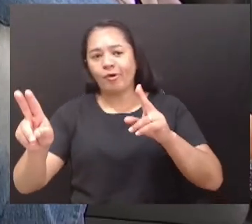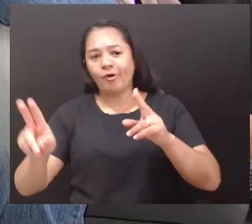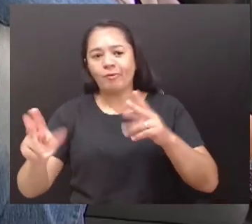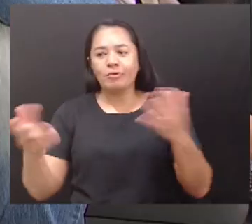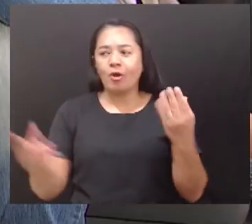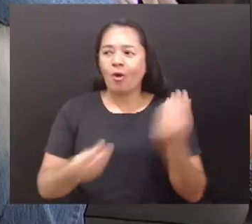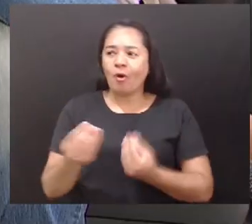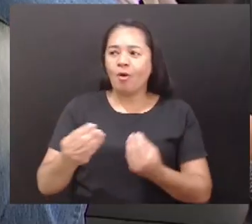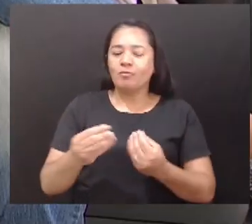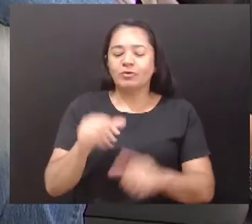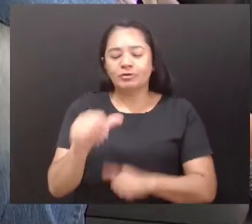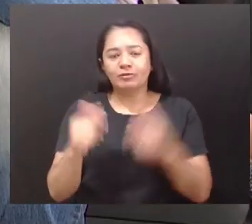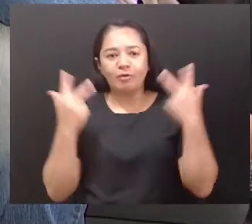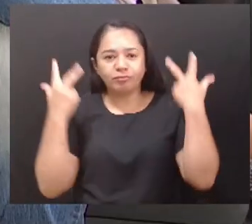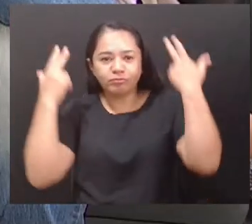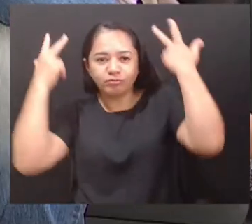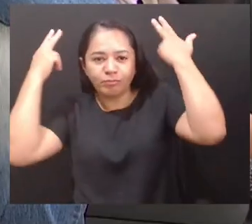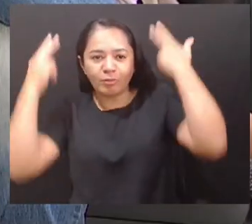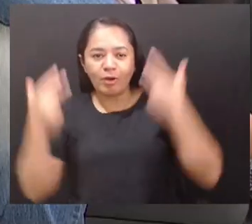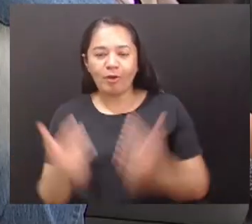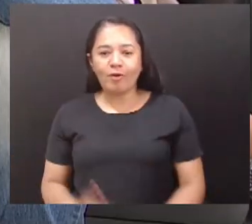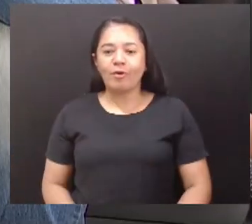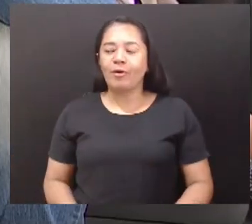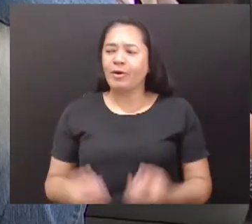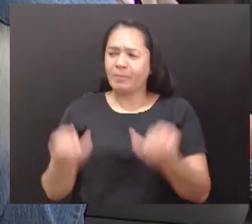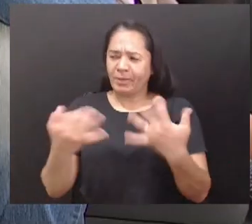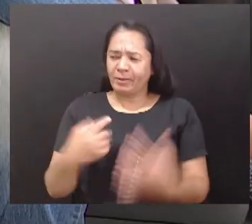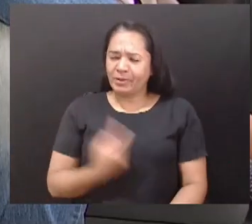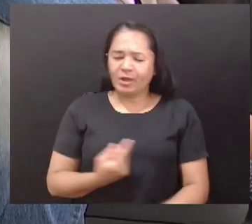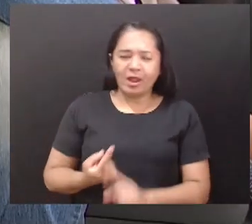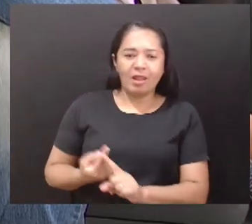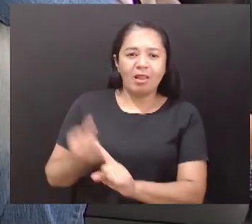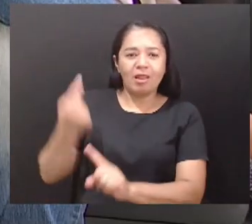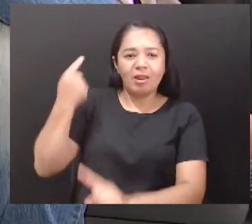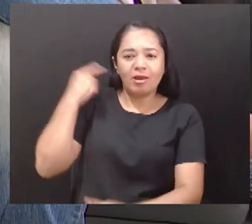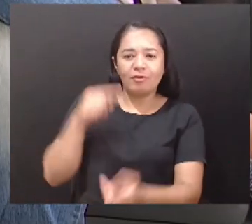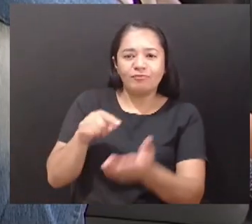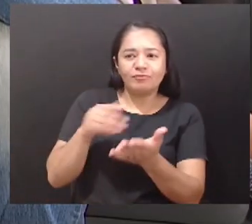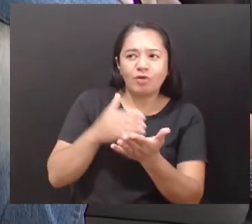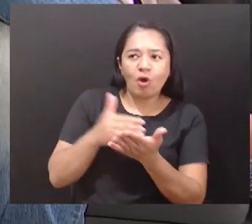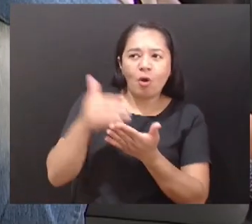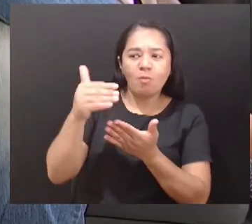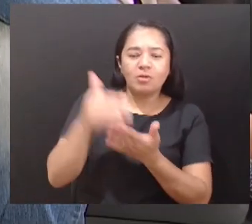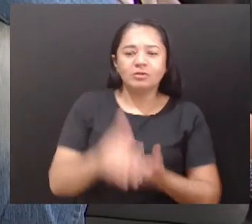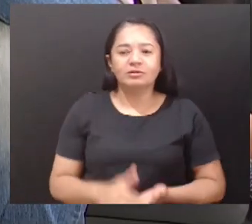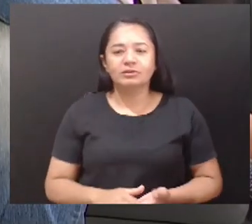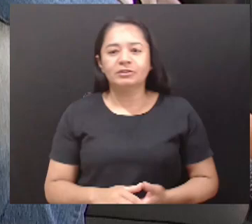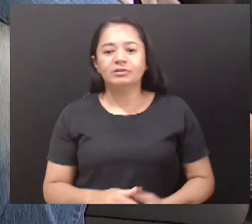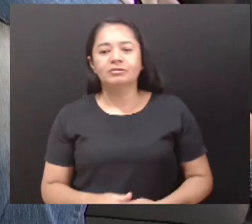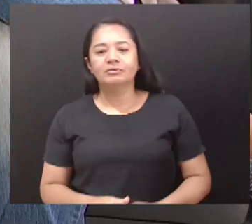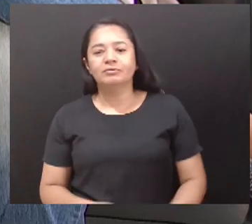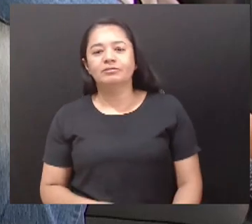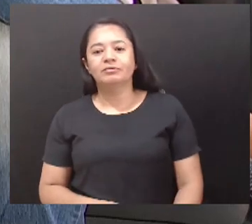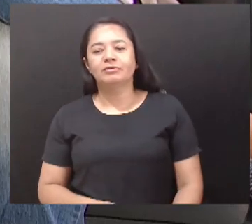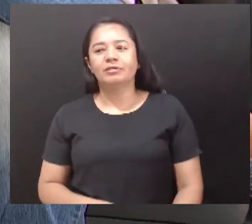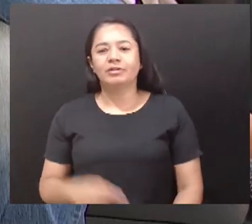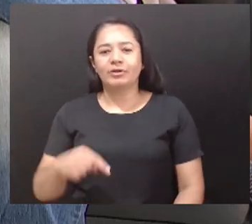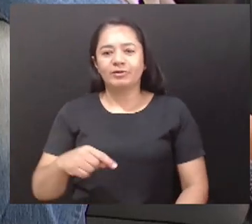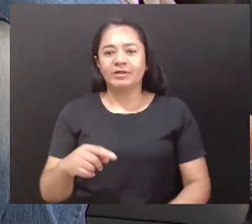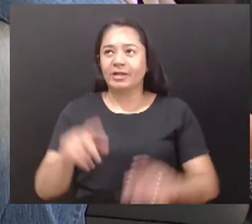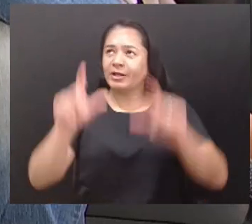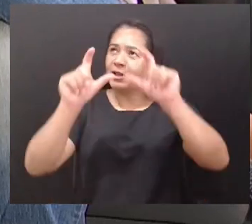esse apelido pega? Me fala um pouquinho lá atrás, quando você começou. Há quanto tempo que eu vi que aqui na frente está escrito desde